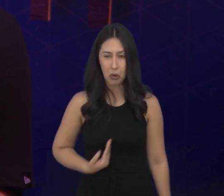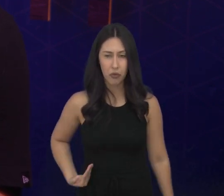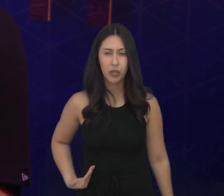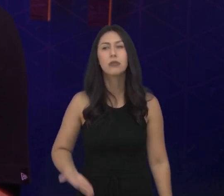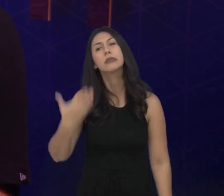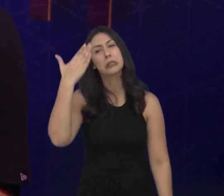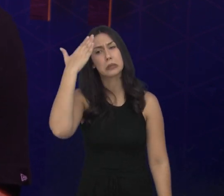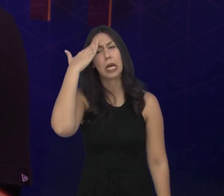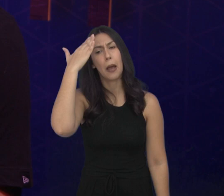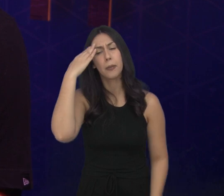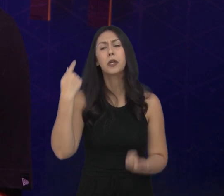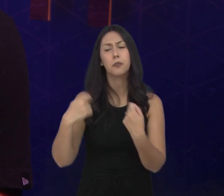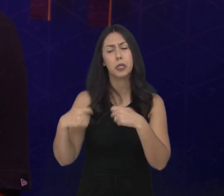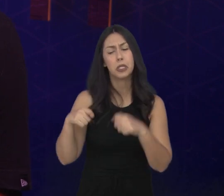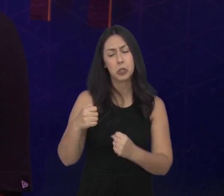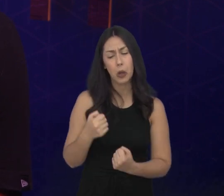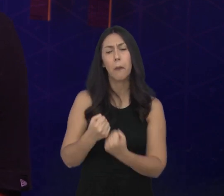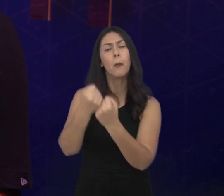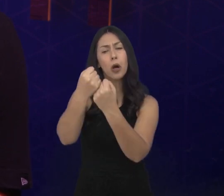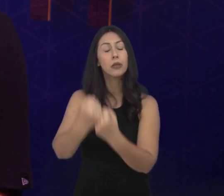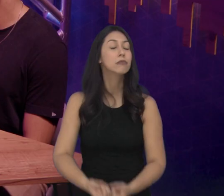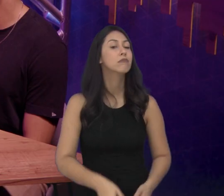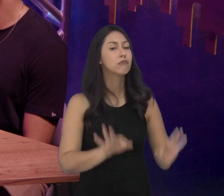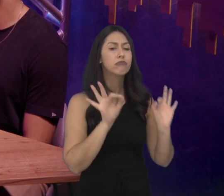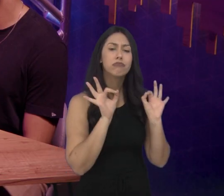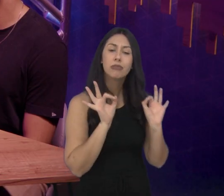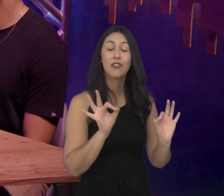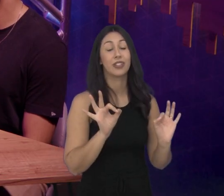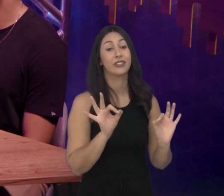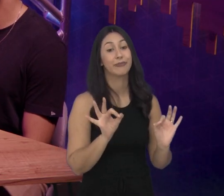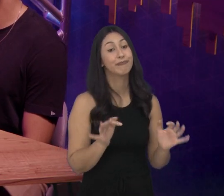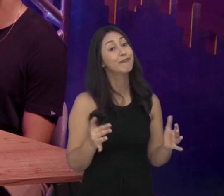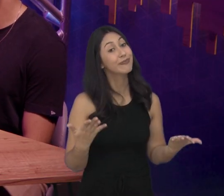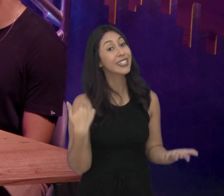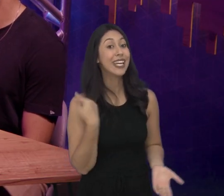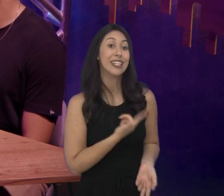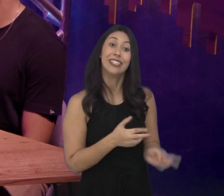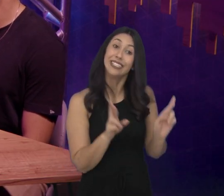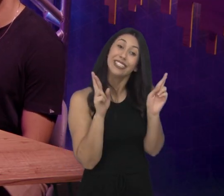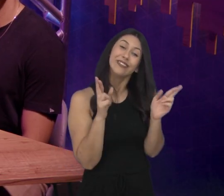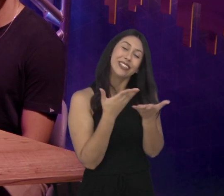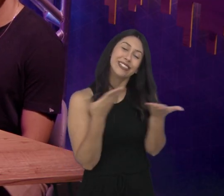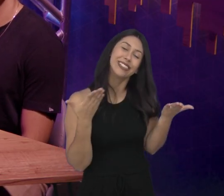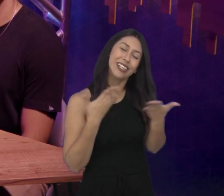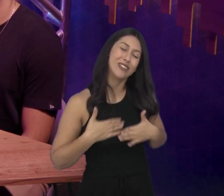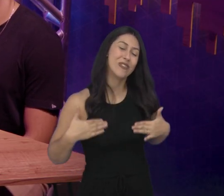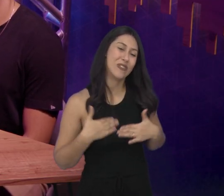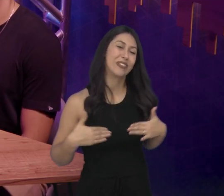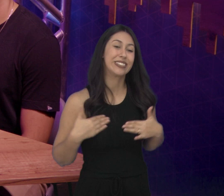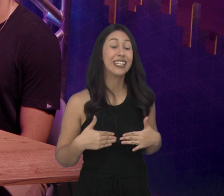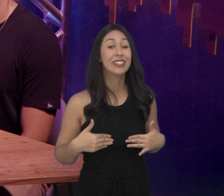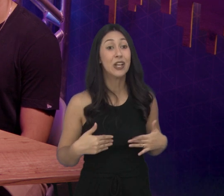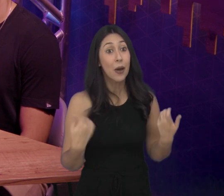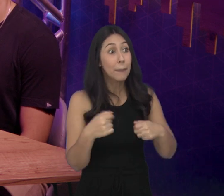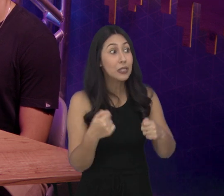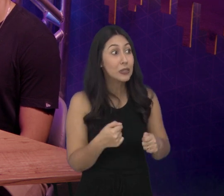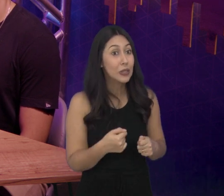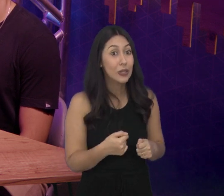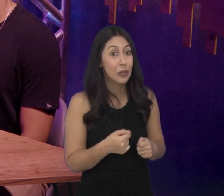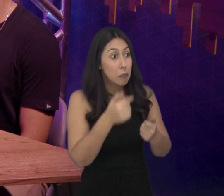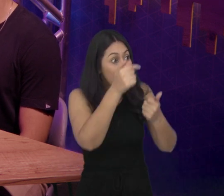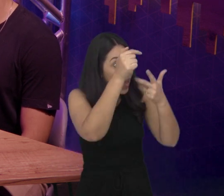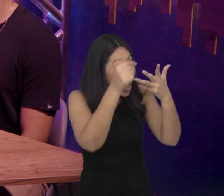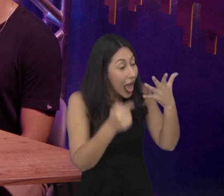que precisa ter um acompanhamento. Perfeito. É isso, gente. A gente espera que vocês tenham gostado do programa de hoje. A gente precisou